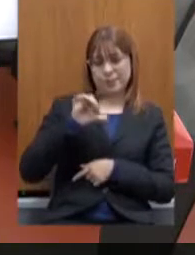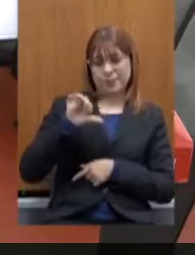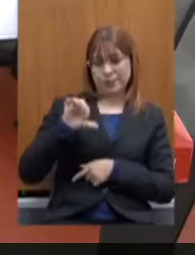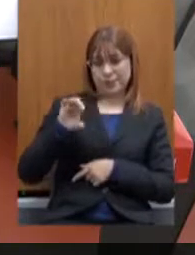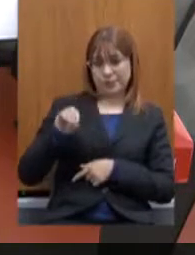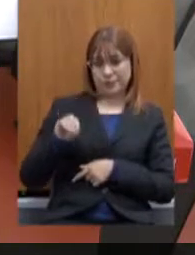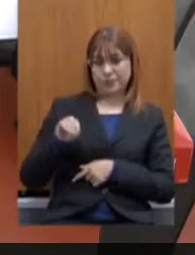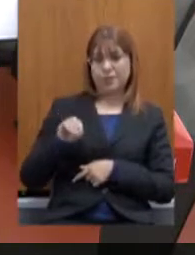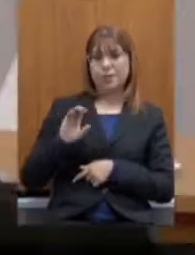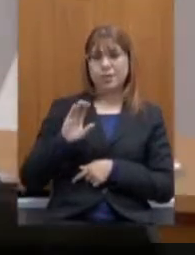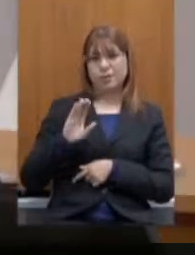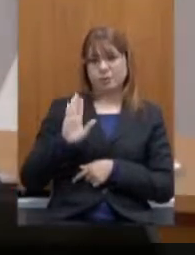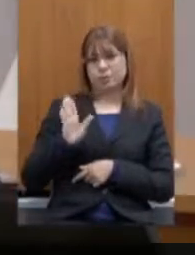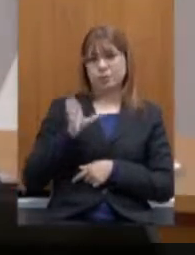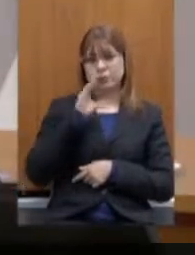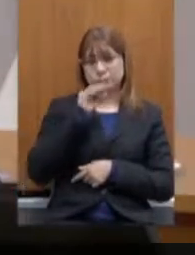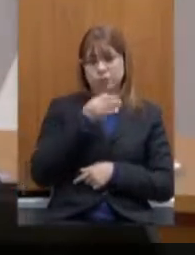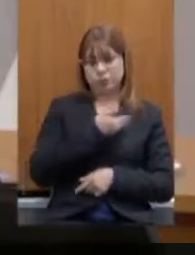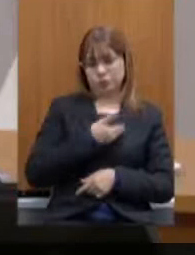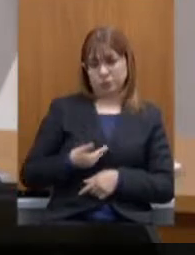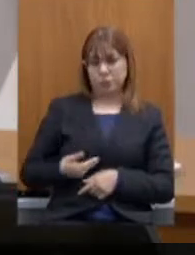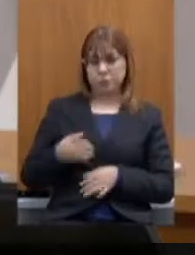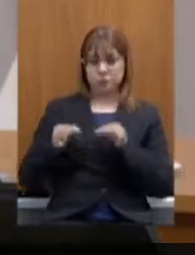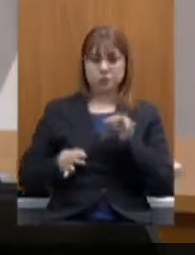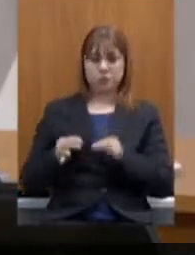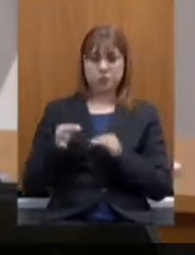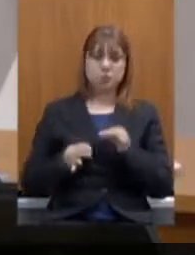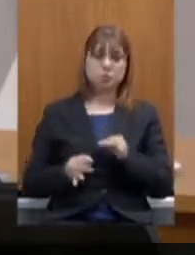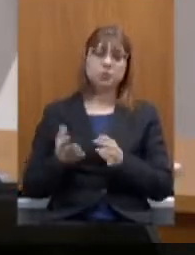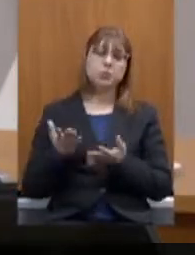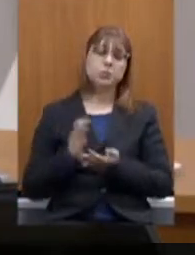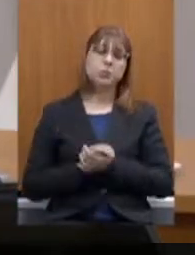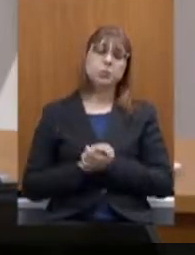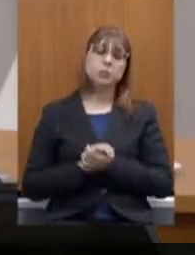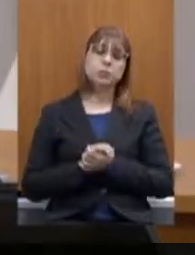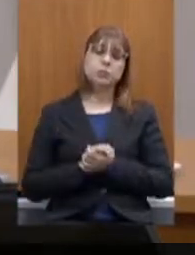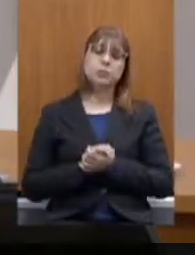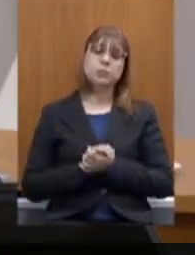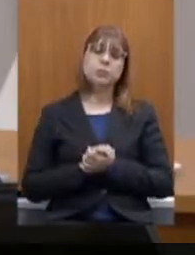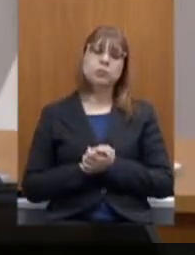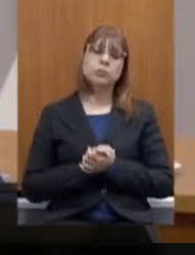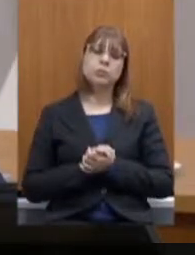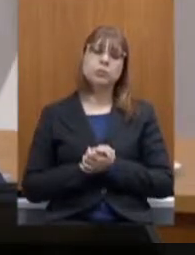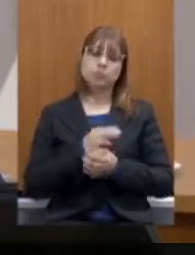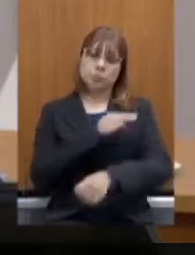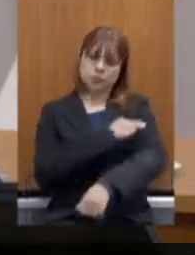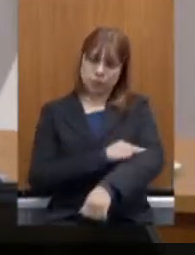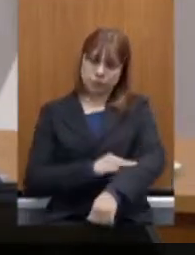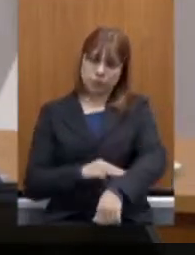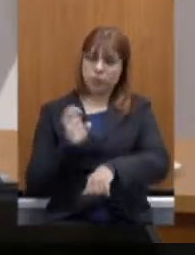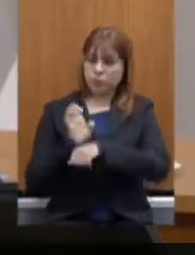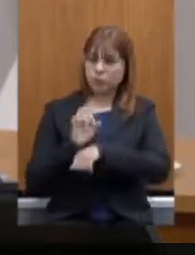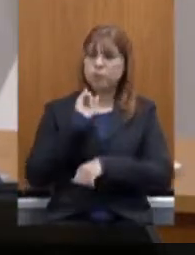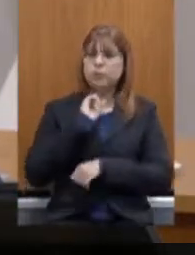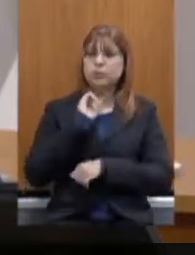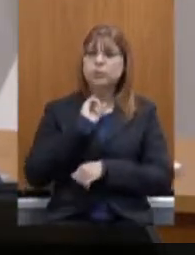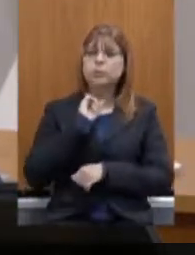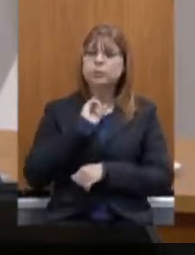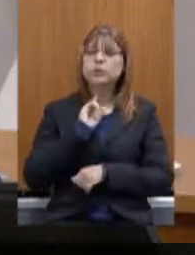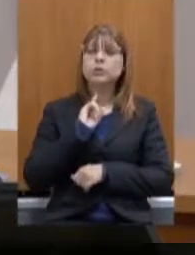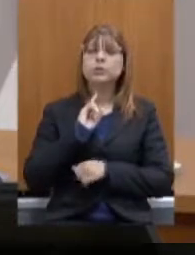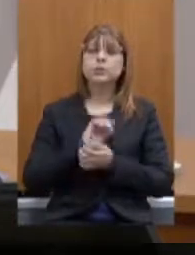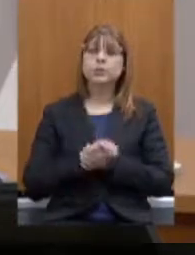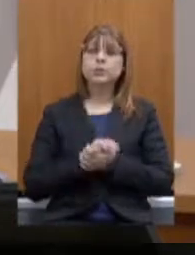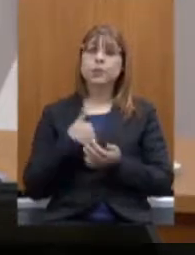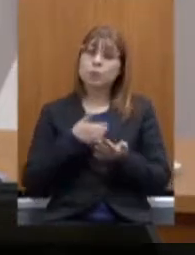já como servidor do tribunal de justiça na carreira da magistratura do estado de minas gerais